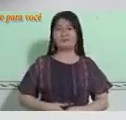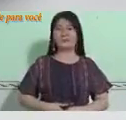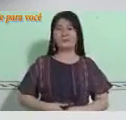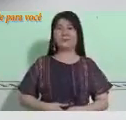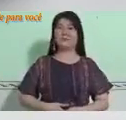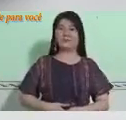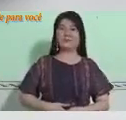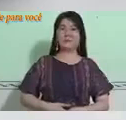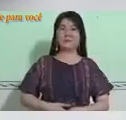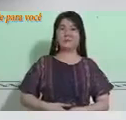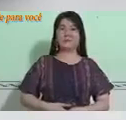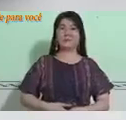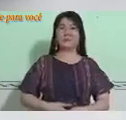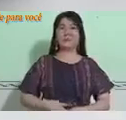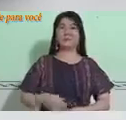acento circunflexo,